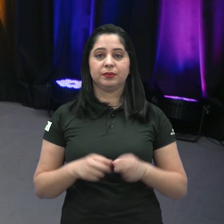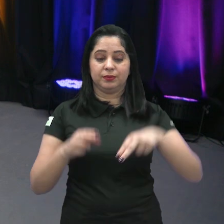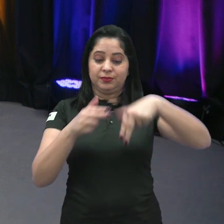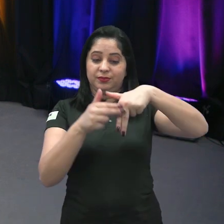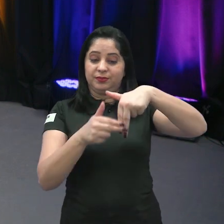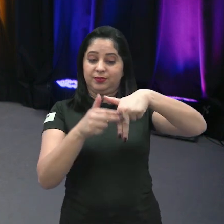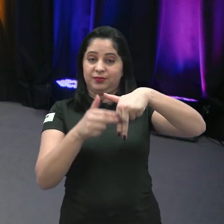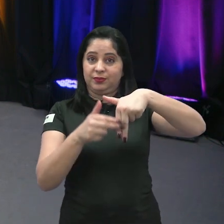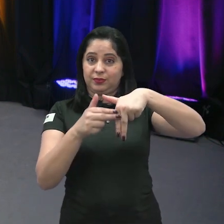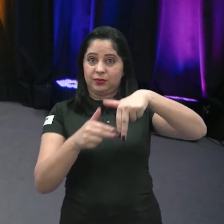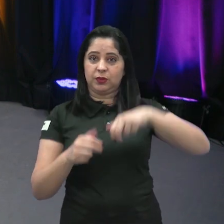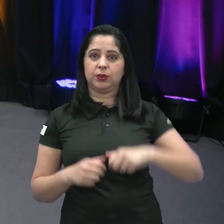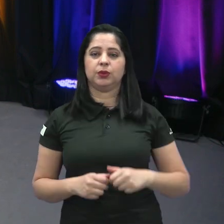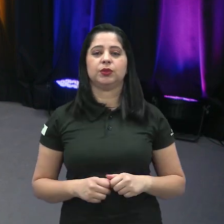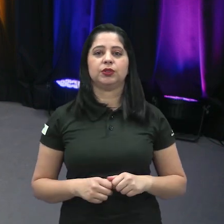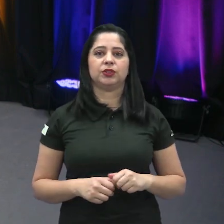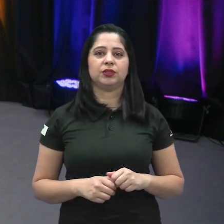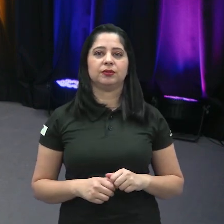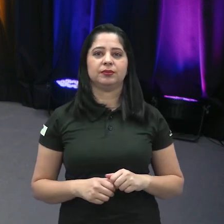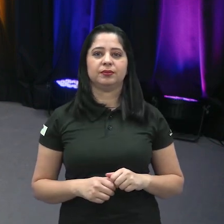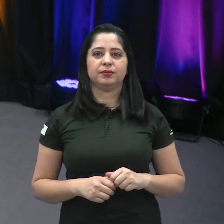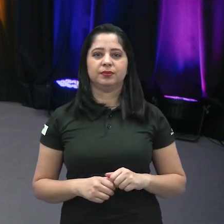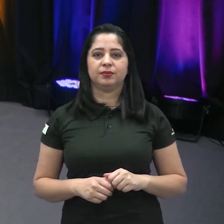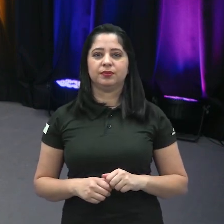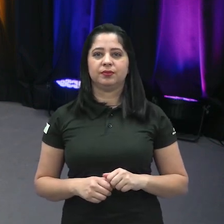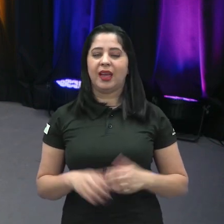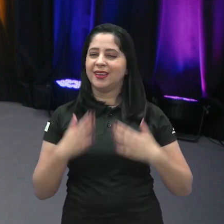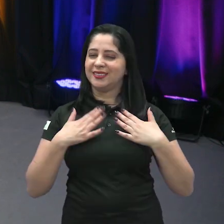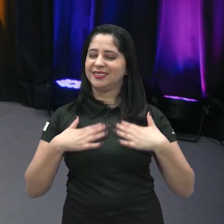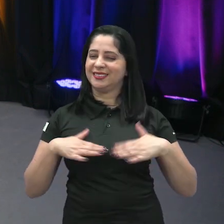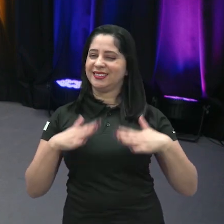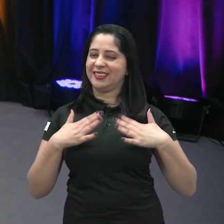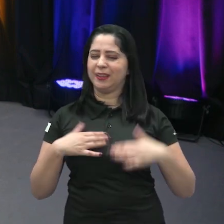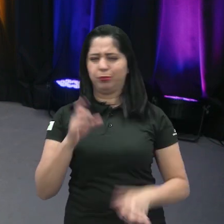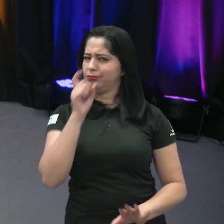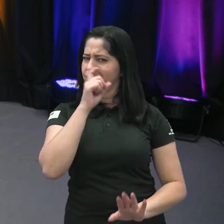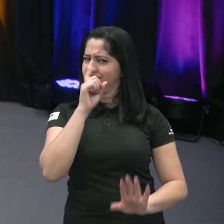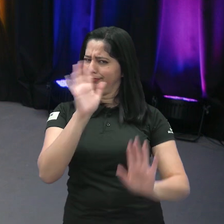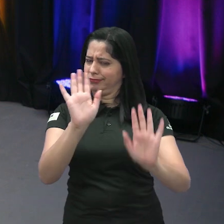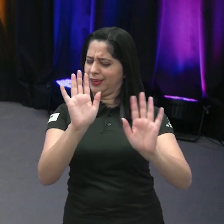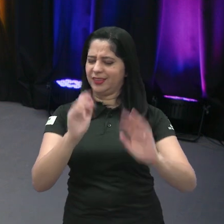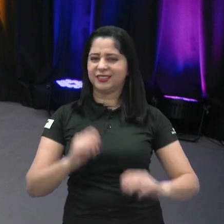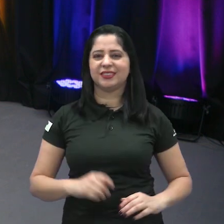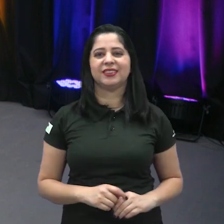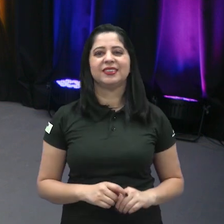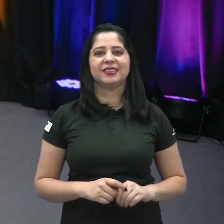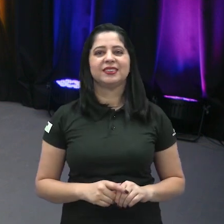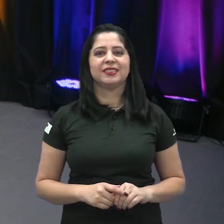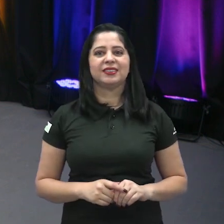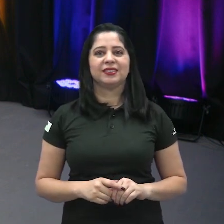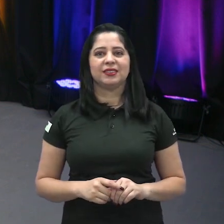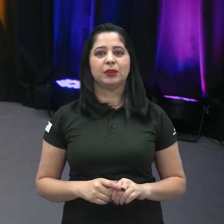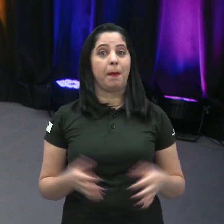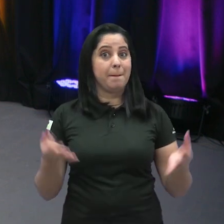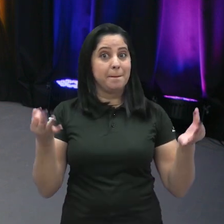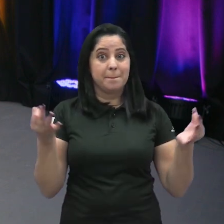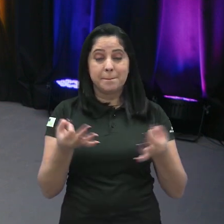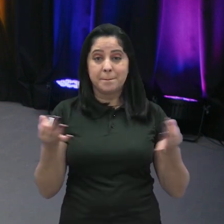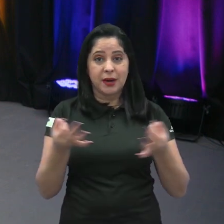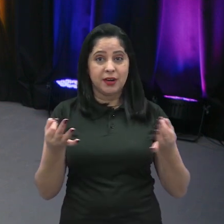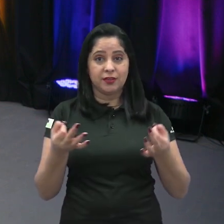pouquinho a coxa. Um exercício, ó, vamos descansar um pouco, mentira. Posicionou,